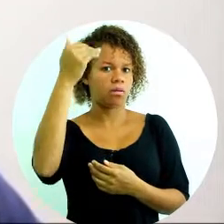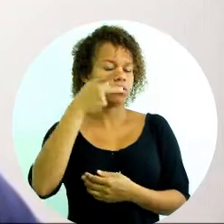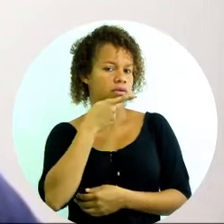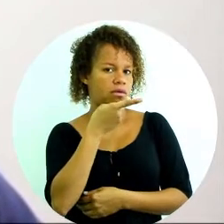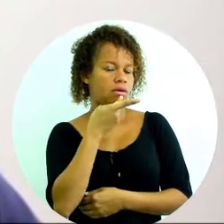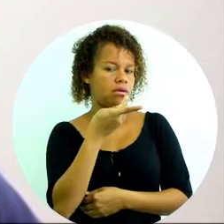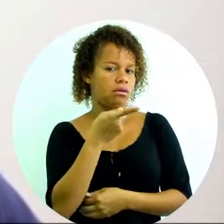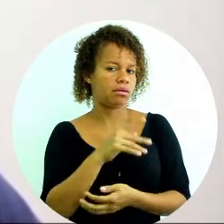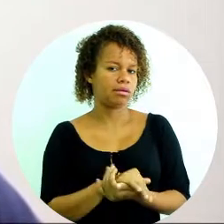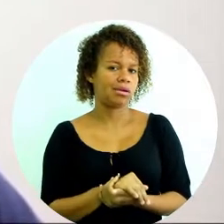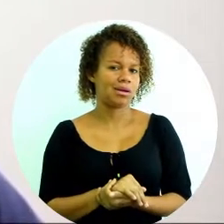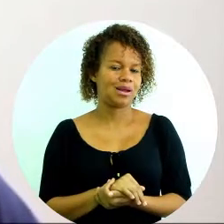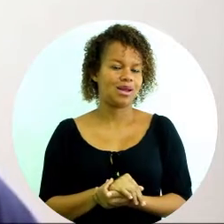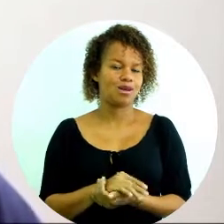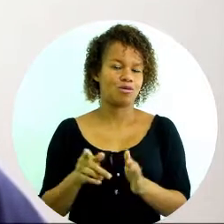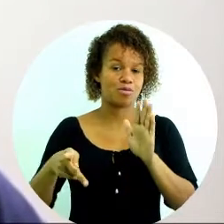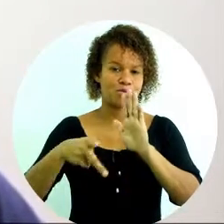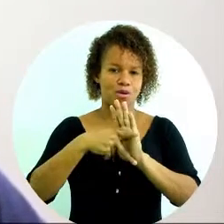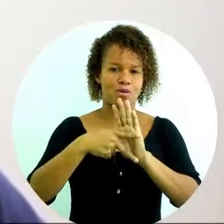Gramsci